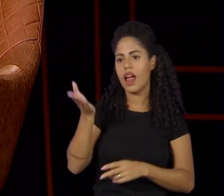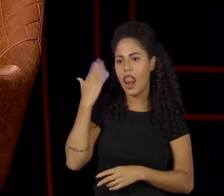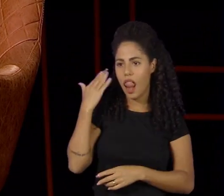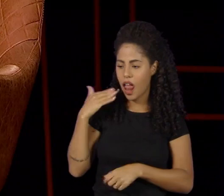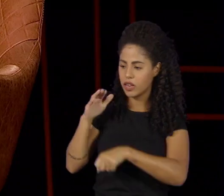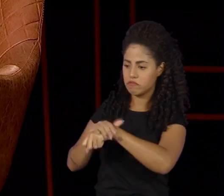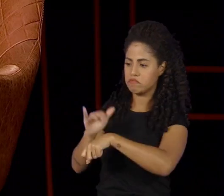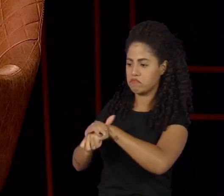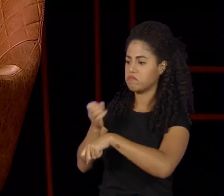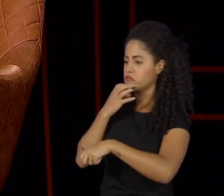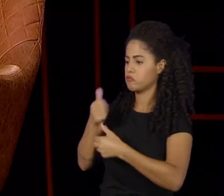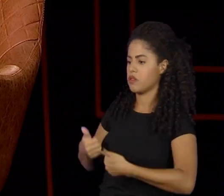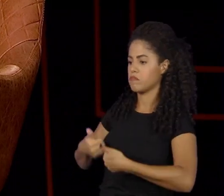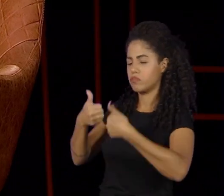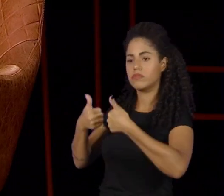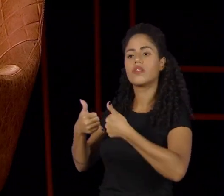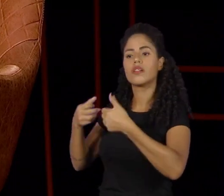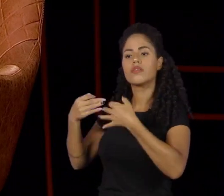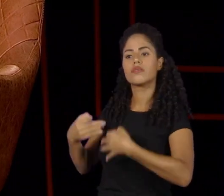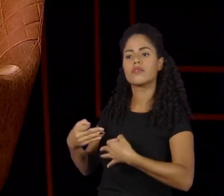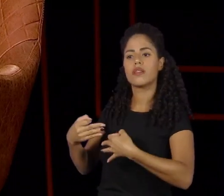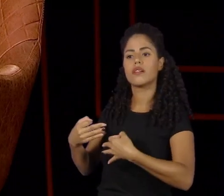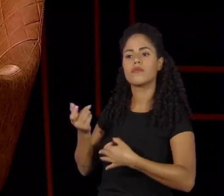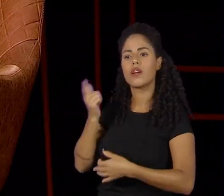sabia fazer, o que ela gostava de fazer.